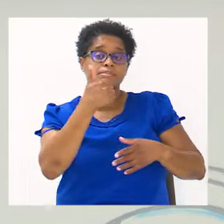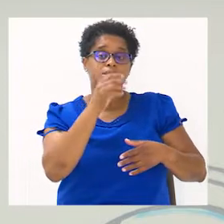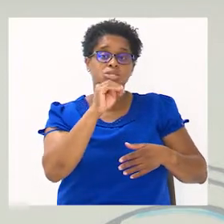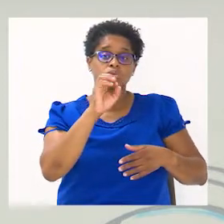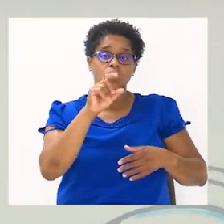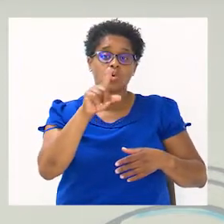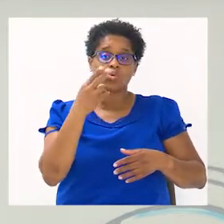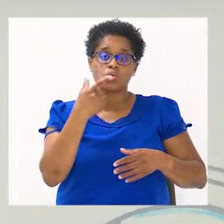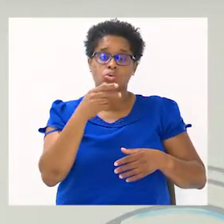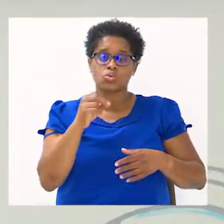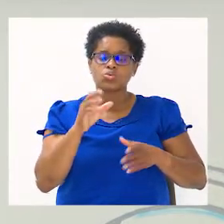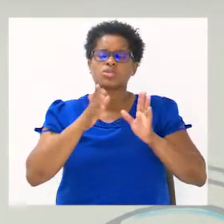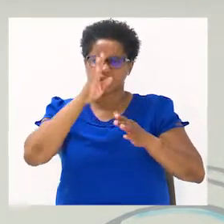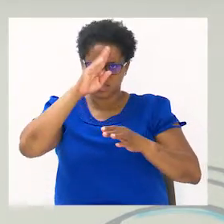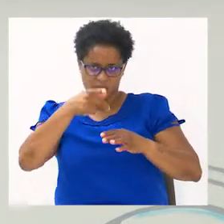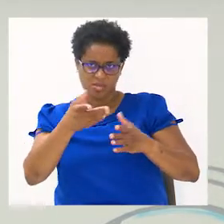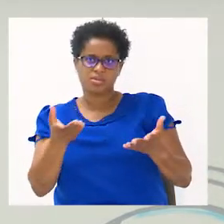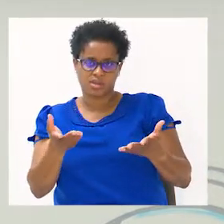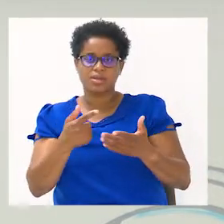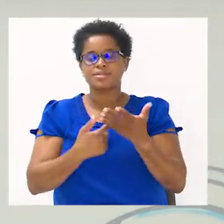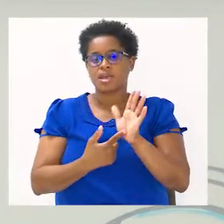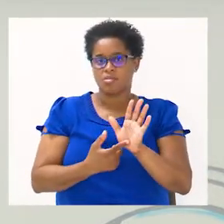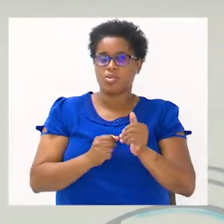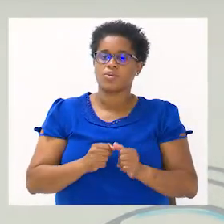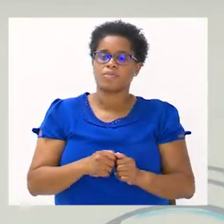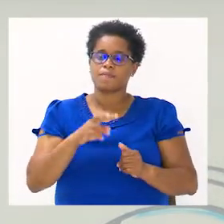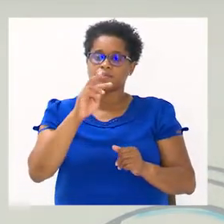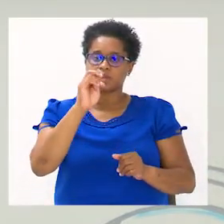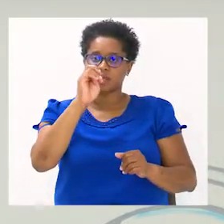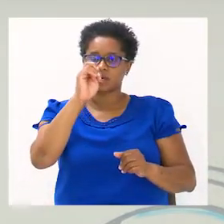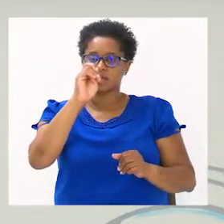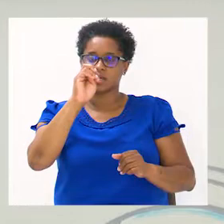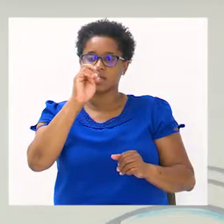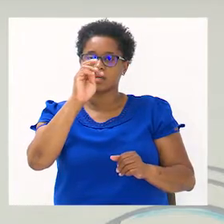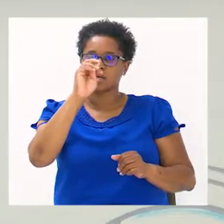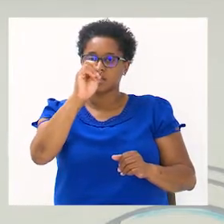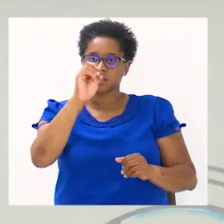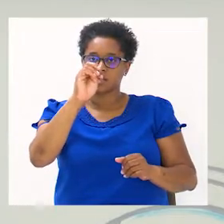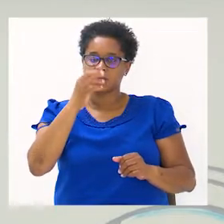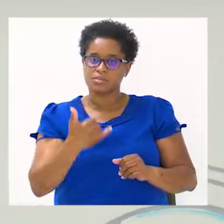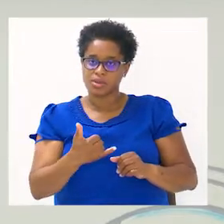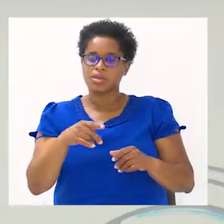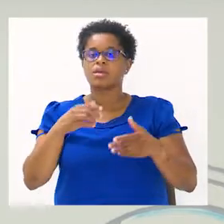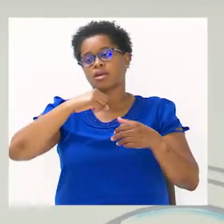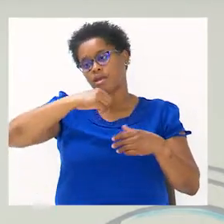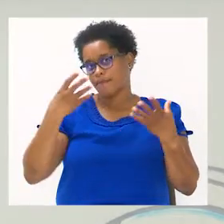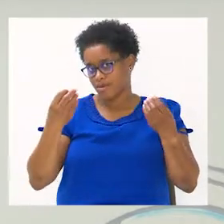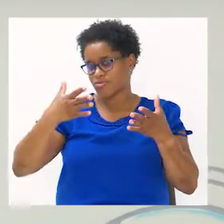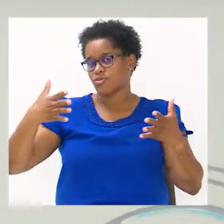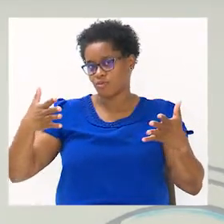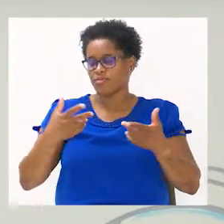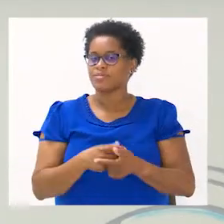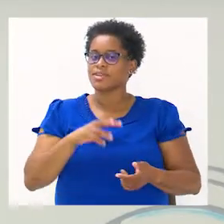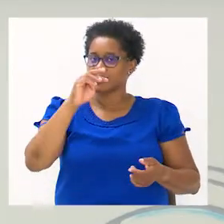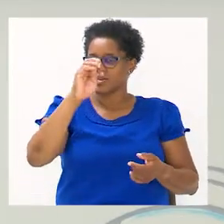óbvio, não é? Já sabiam disso. Então, exemplo, 3/2 é maior que 3/4, né? Porque